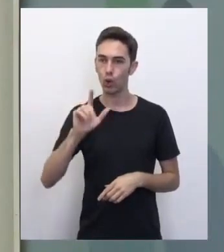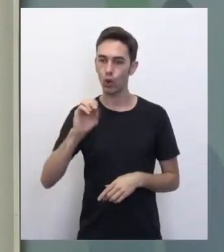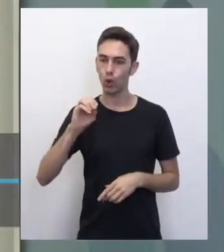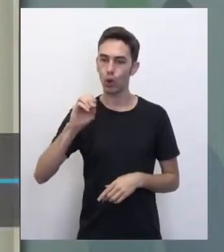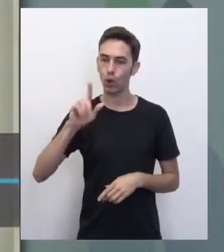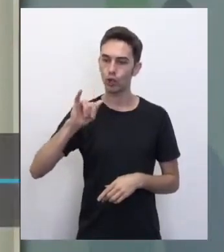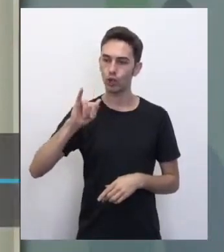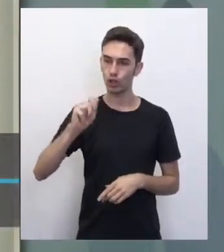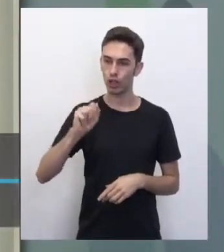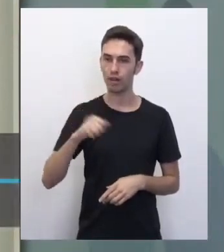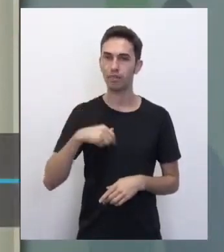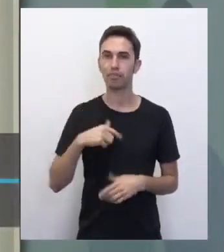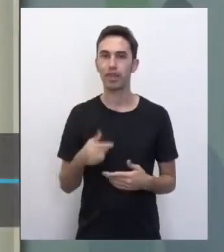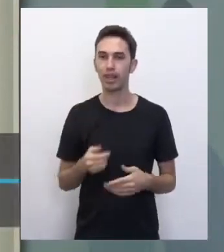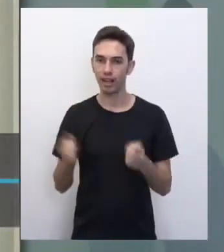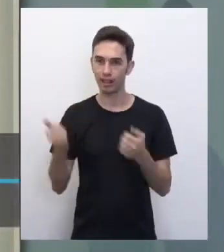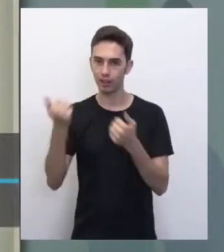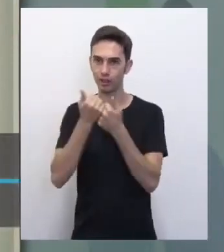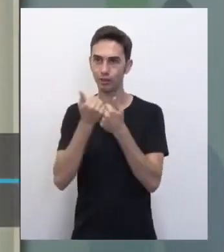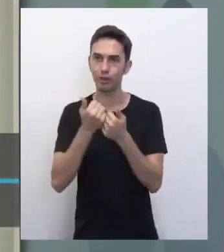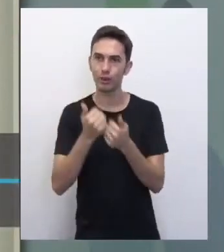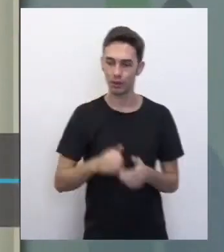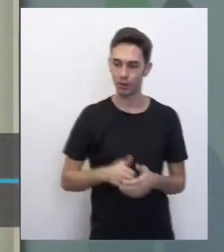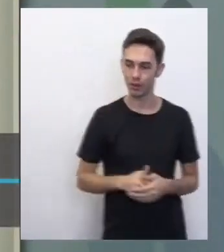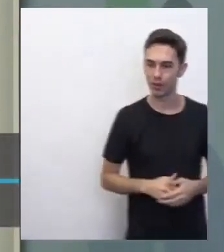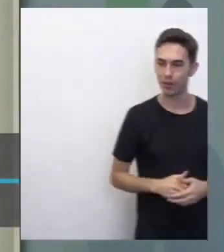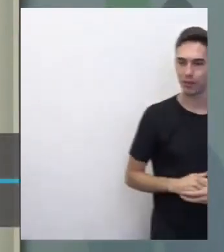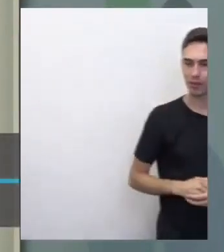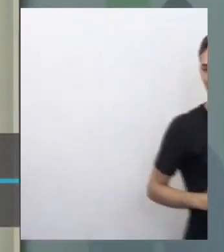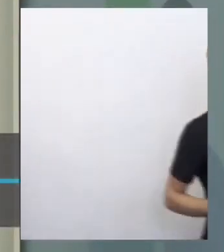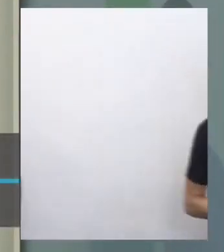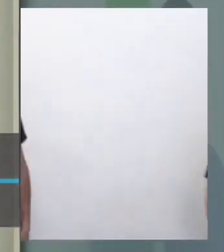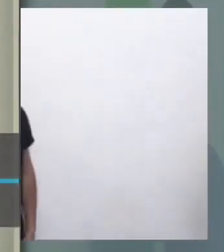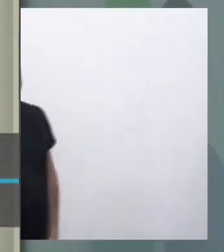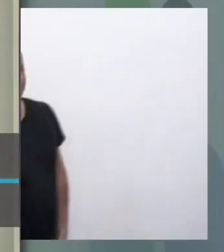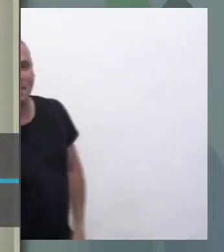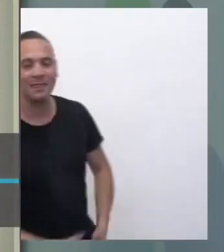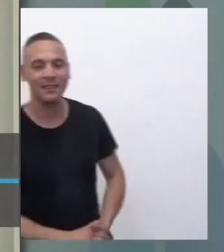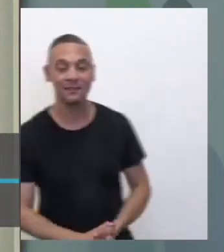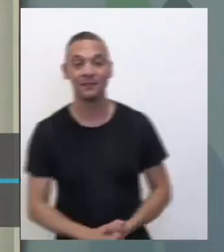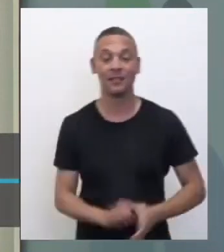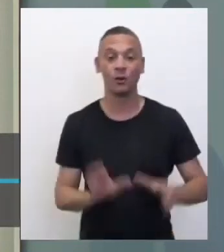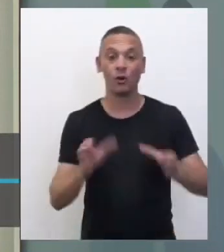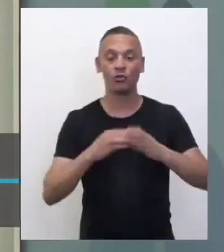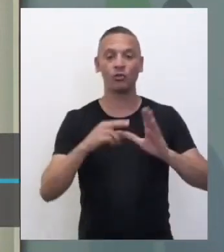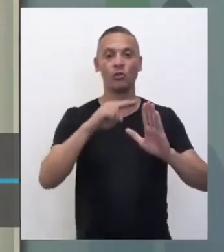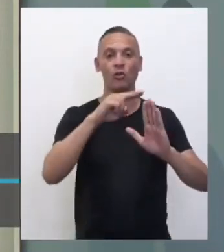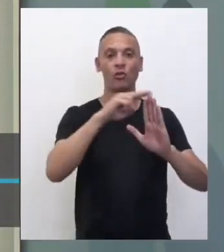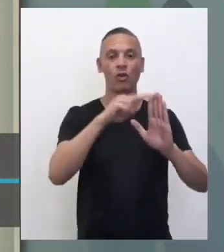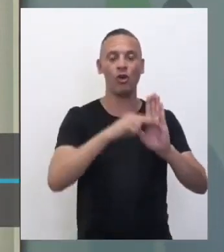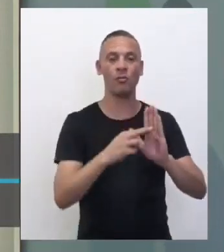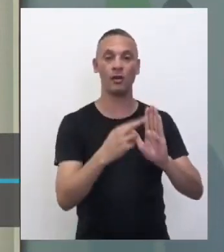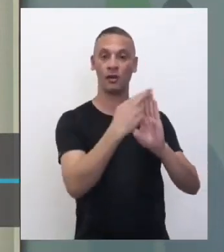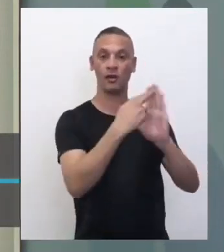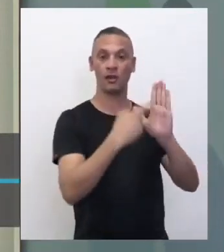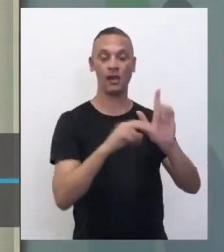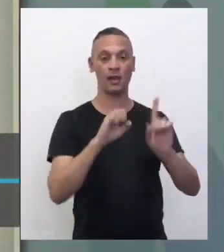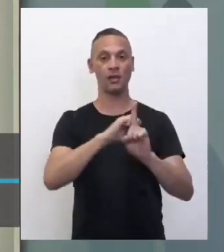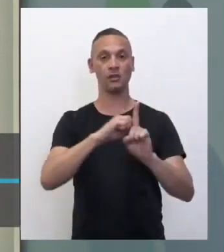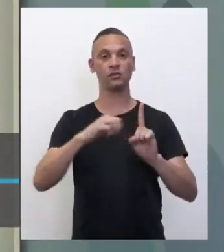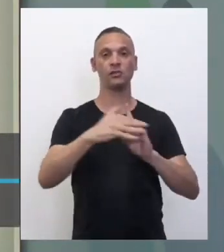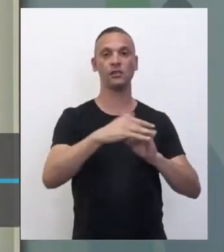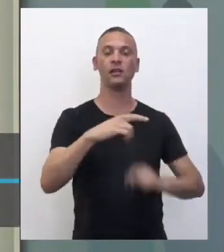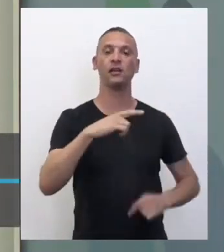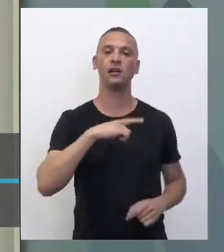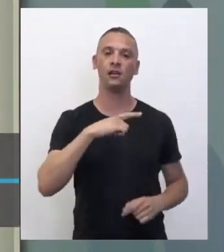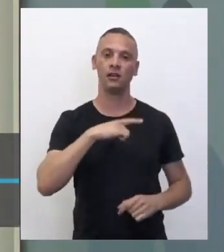é o estudo da moral, né? O que é a moral? O conjunto de normas, de regras de uma sociedade. Isso é moral. A